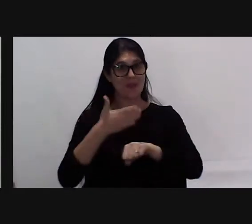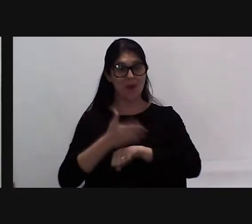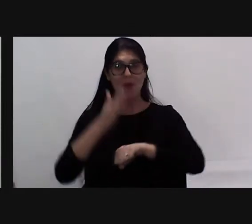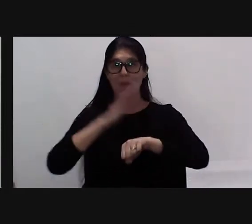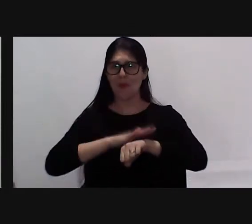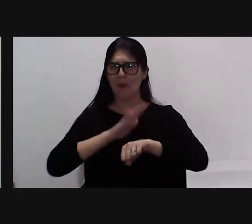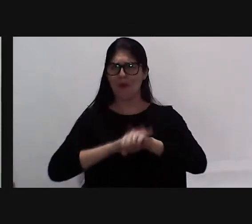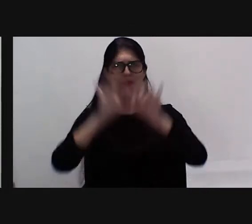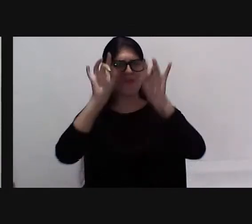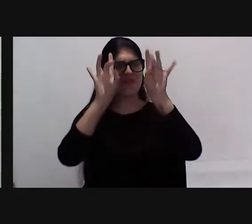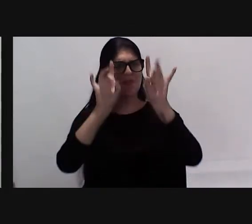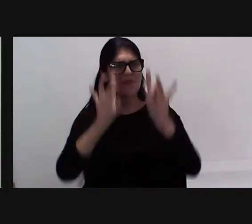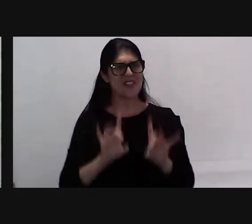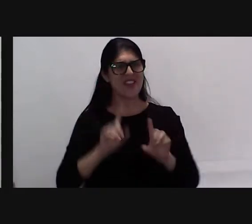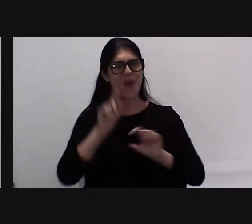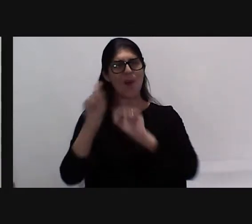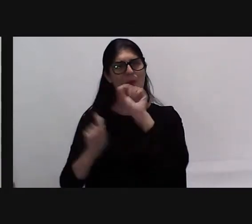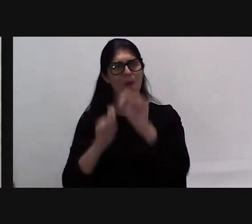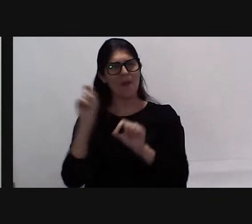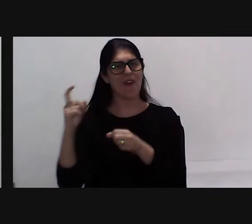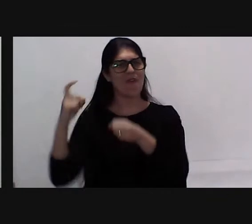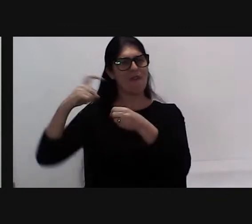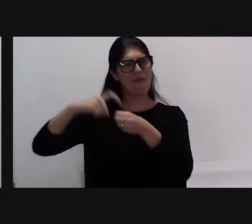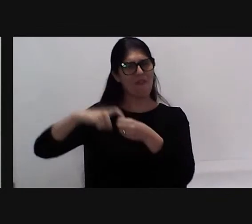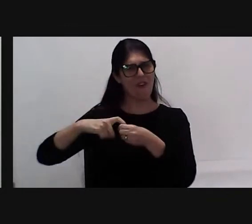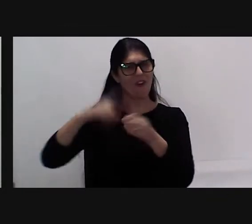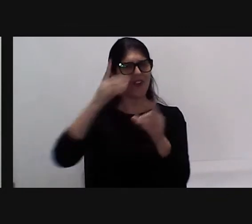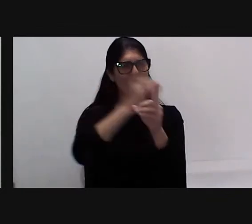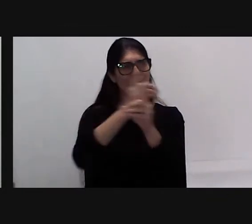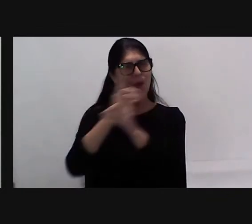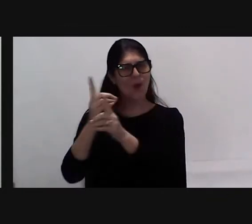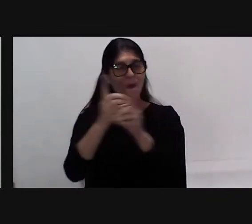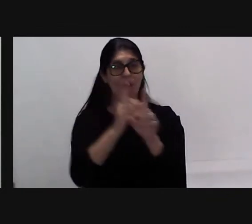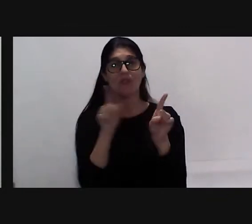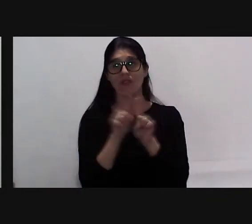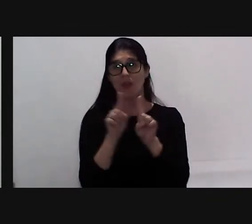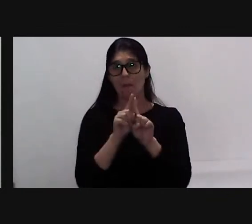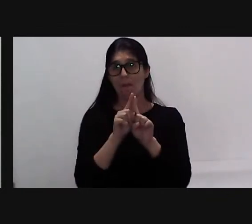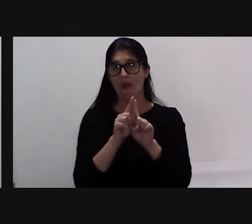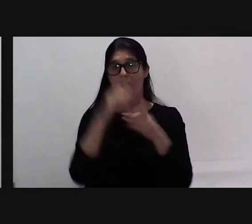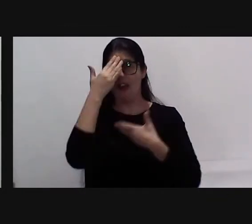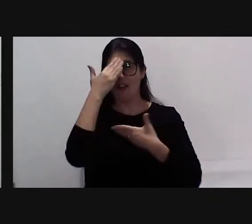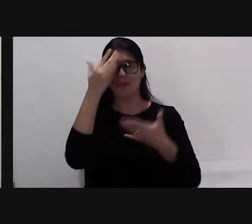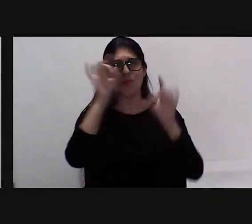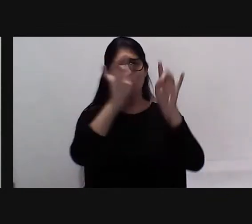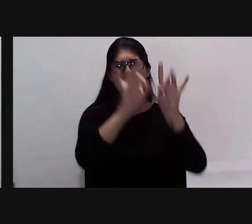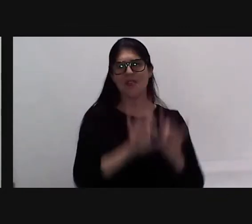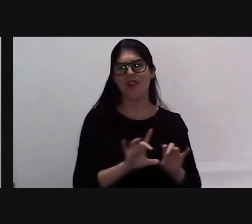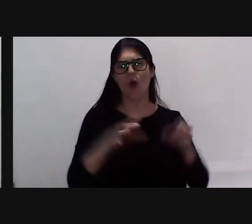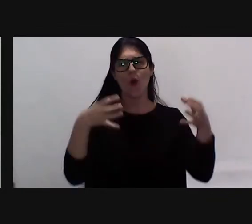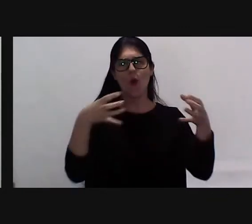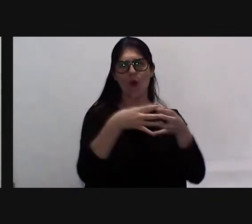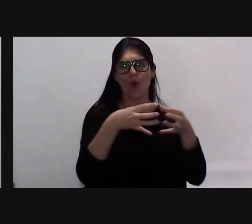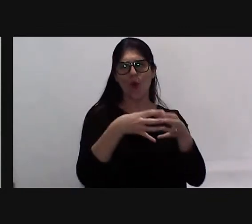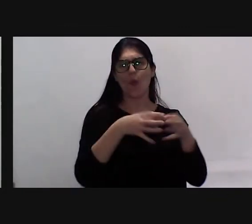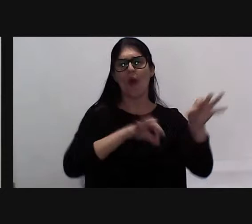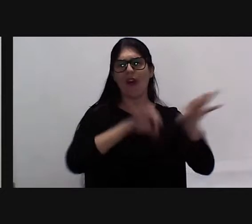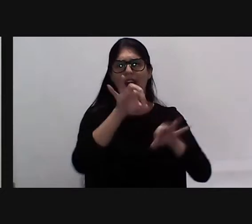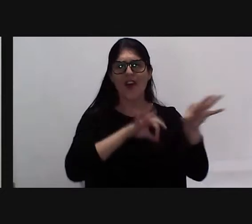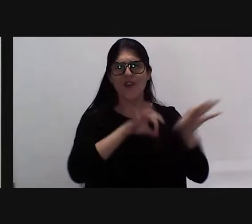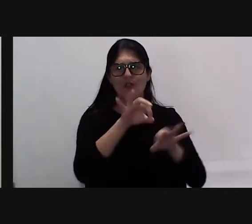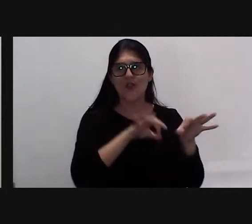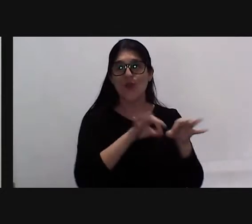de reencontro. Um agradecimento especial a todos que se envolveram nessa construção coletiva,